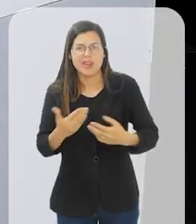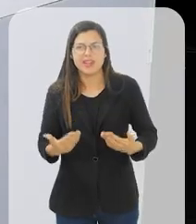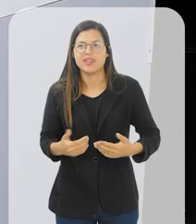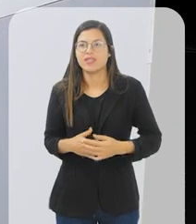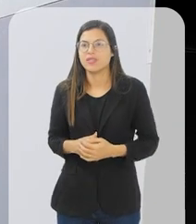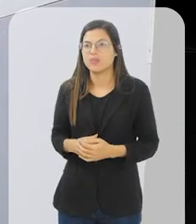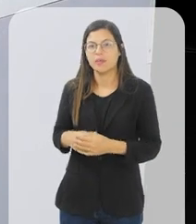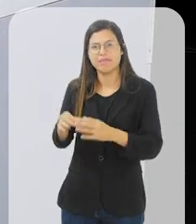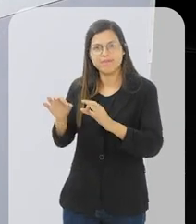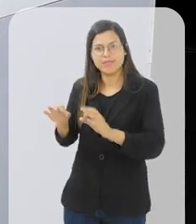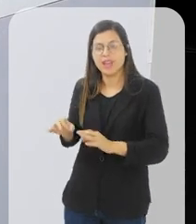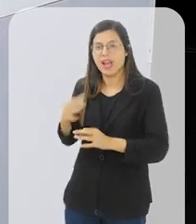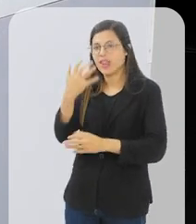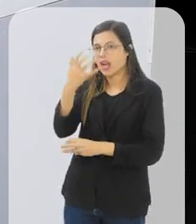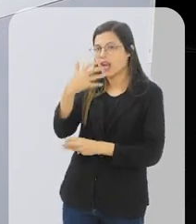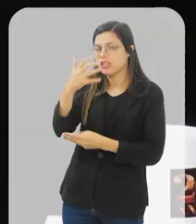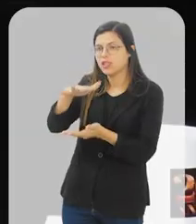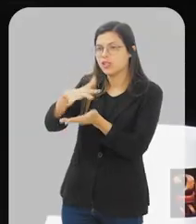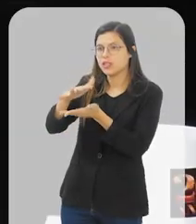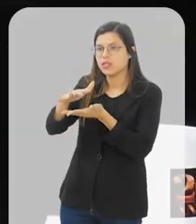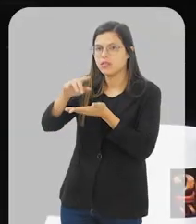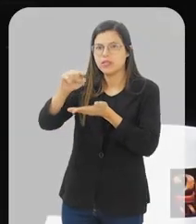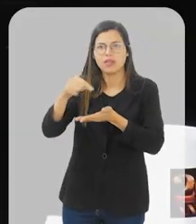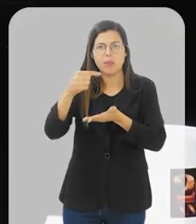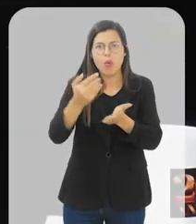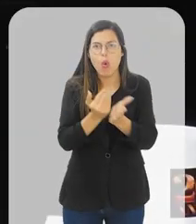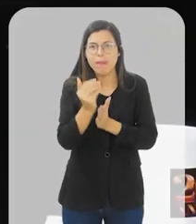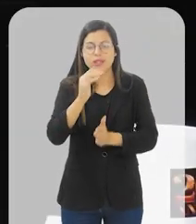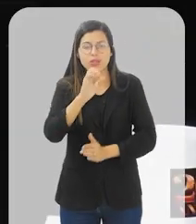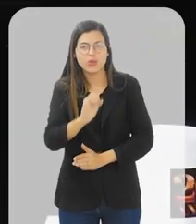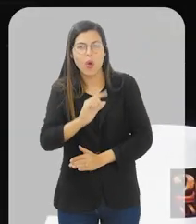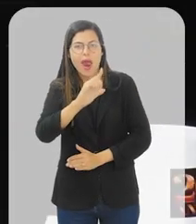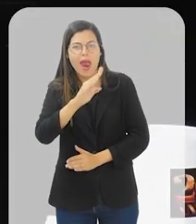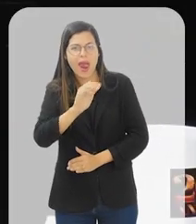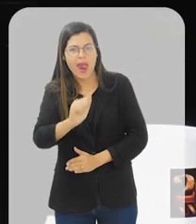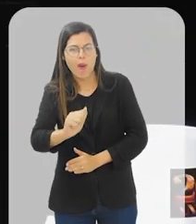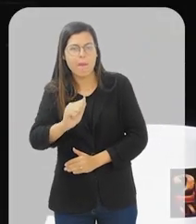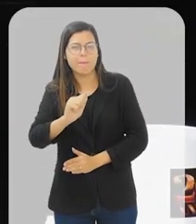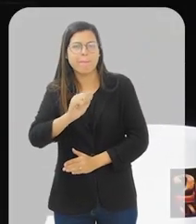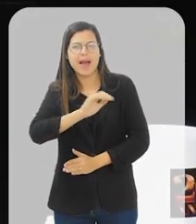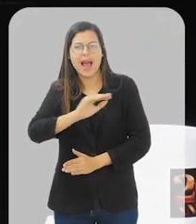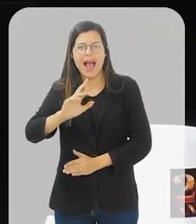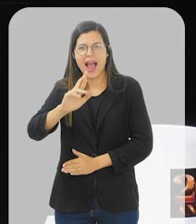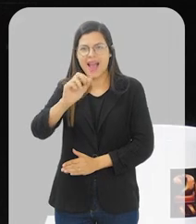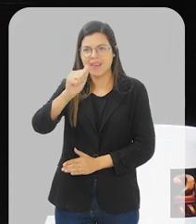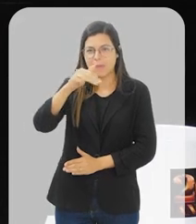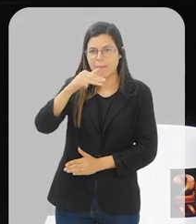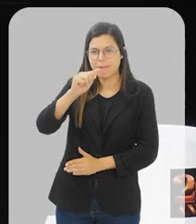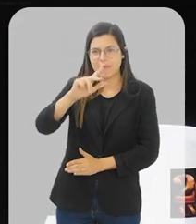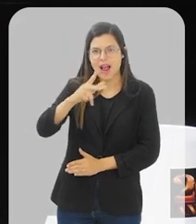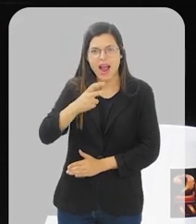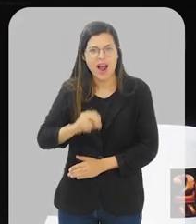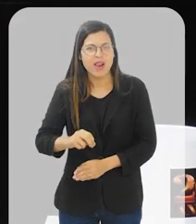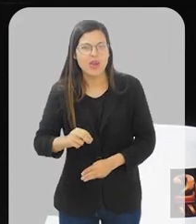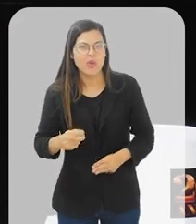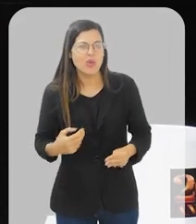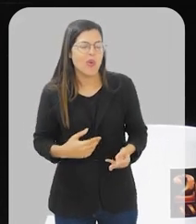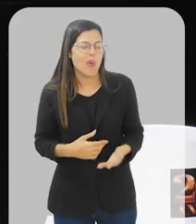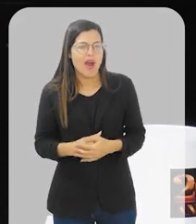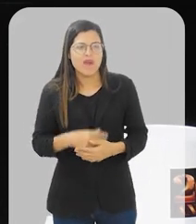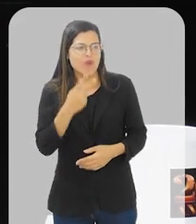que... Exatamente, ela está cantando samba, de repente apareceu Elba Ramalho. Ih, vou cantar, eu quero o banheiro, vai Pablo. E